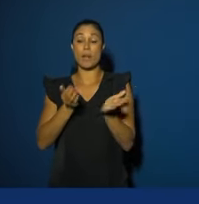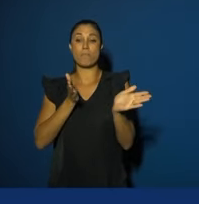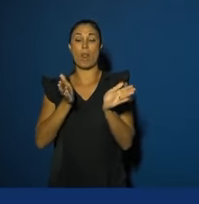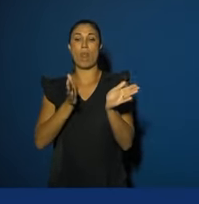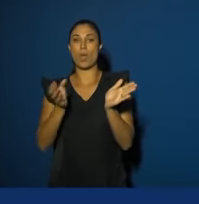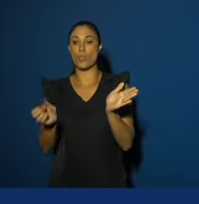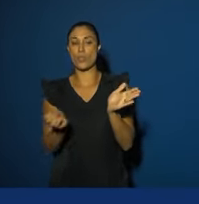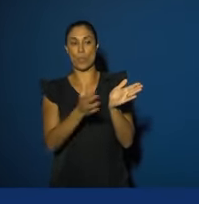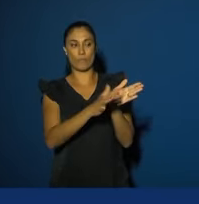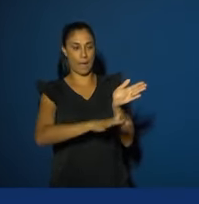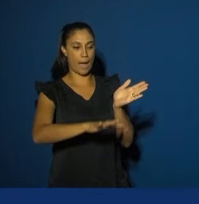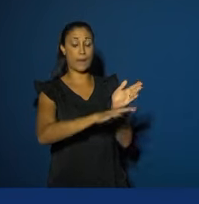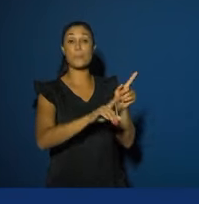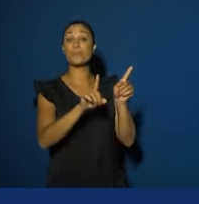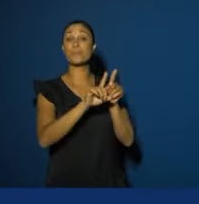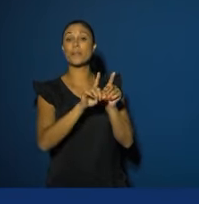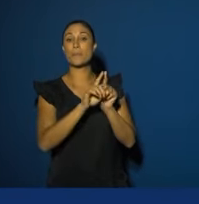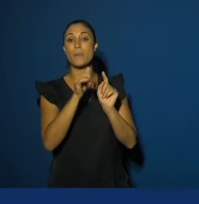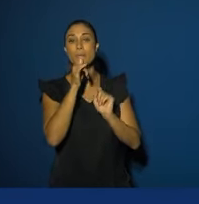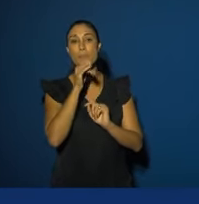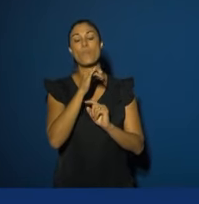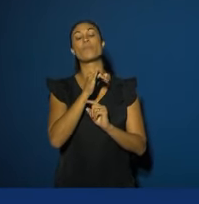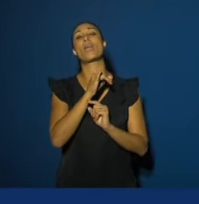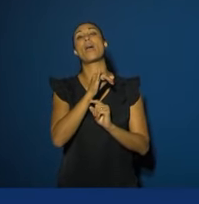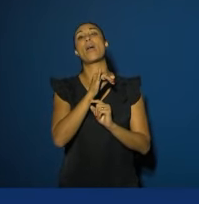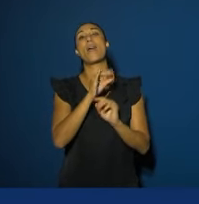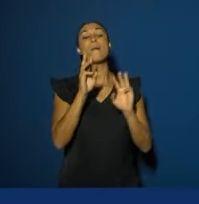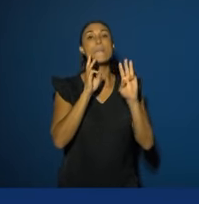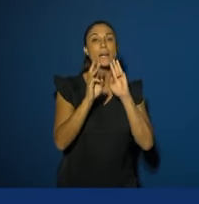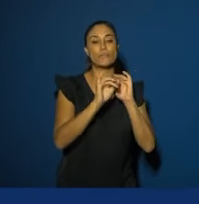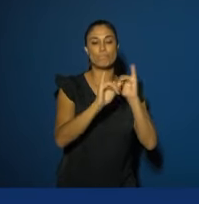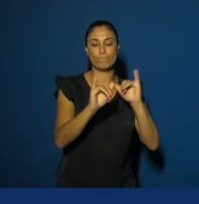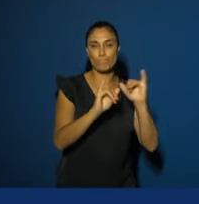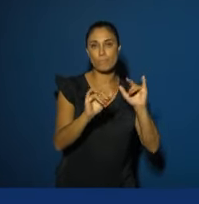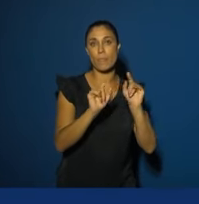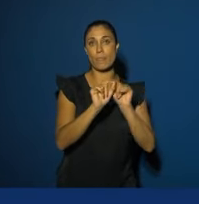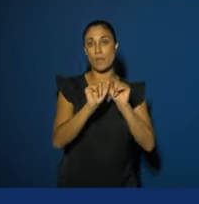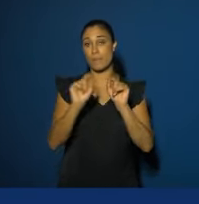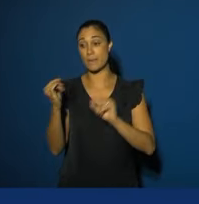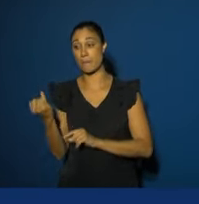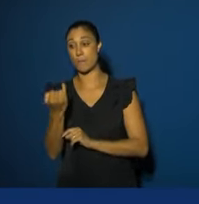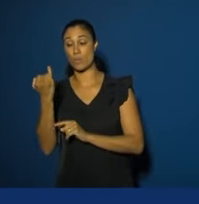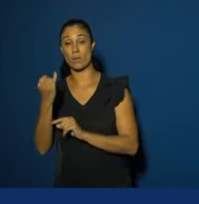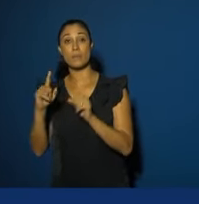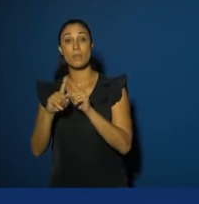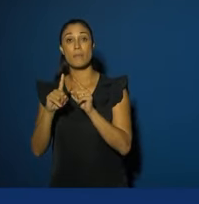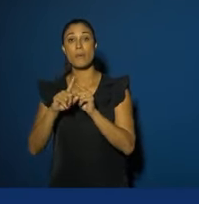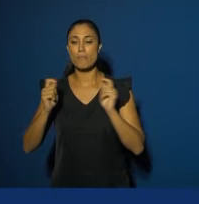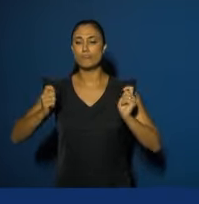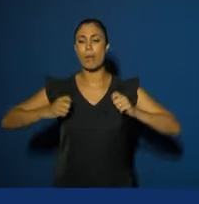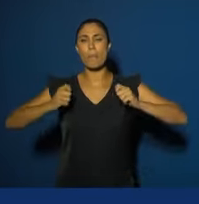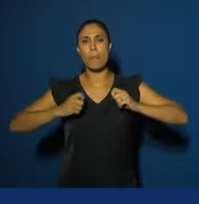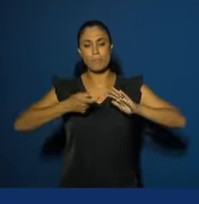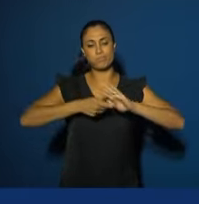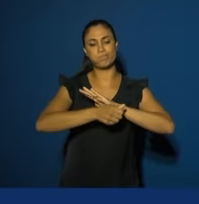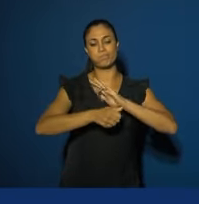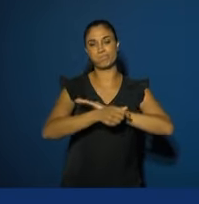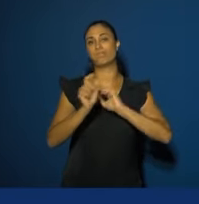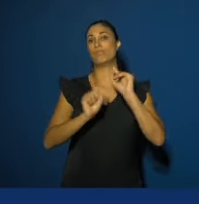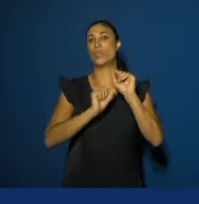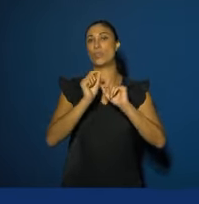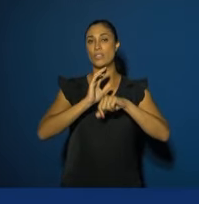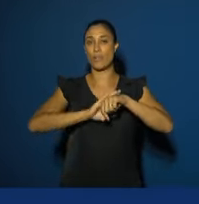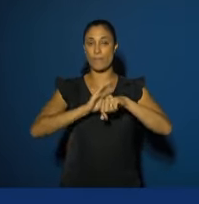categorias e ao mesmo tempo canal né o e-commerce ele ganhou muito mais relevância e potencializou uma série de investimentos que tinham sido